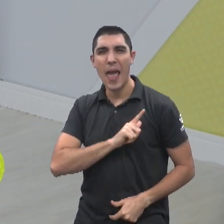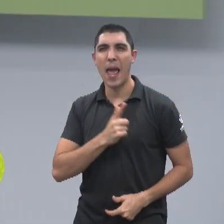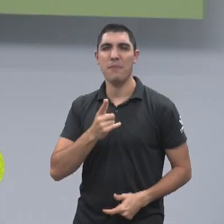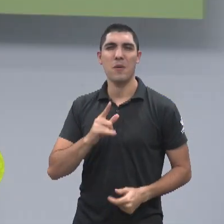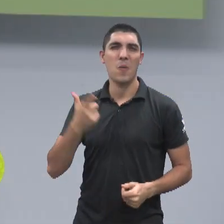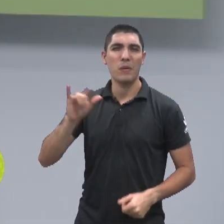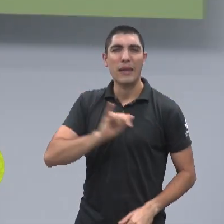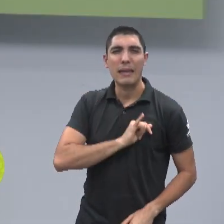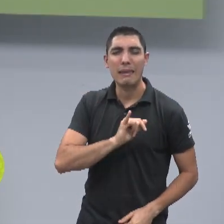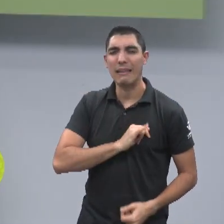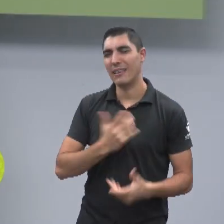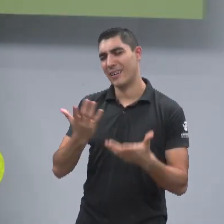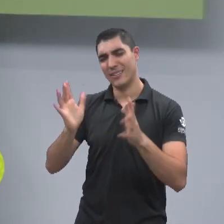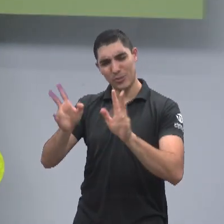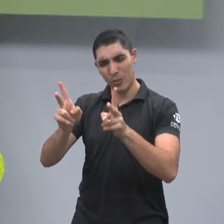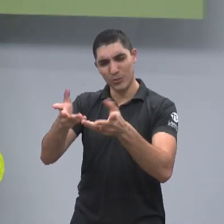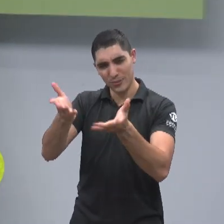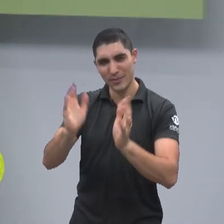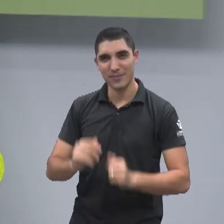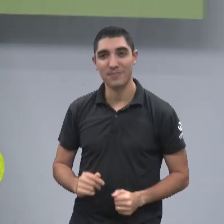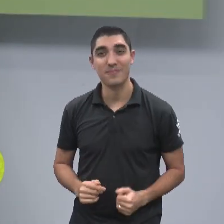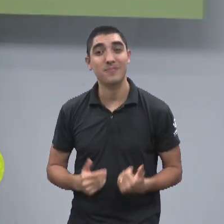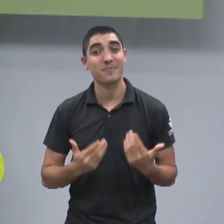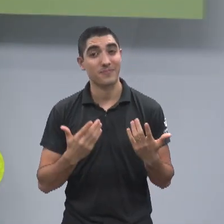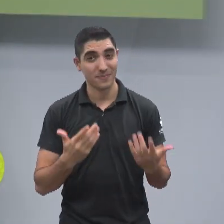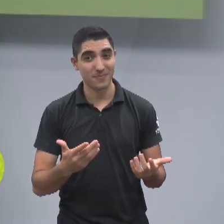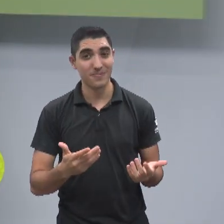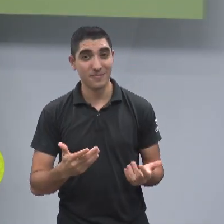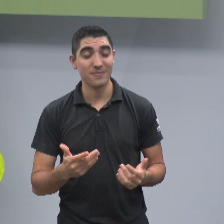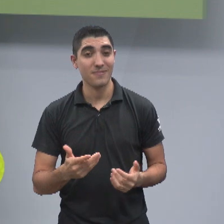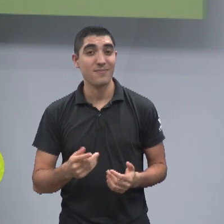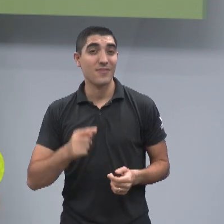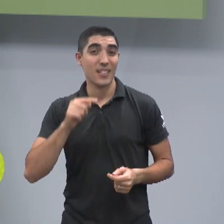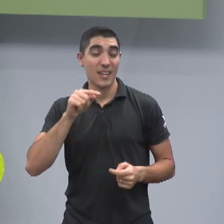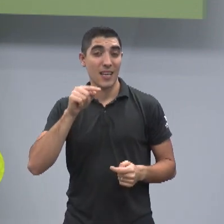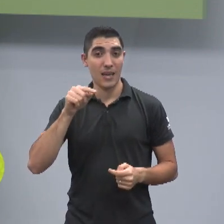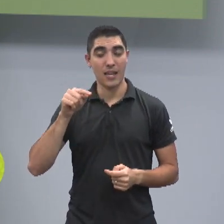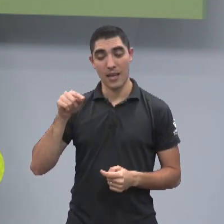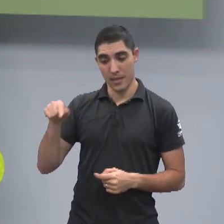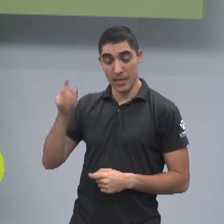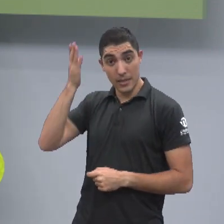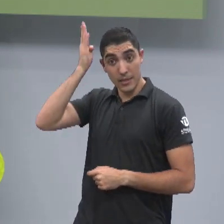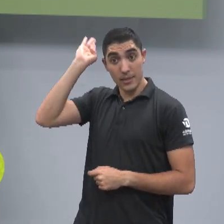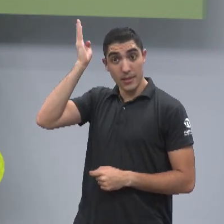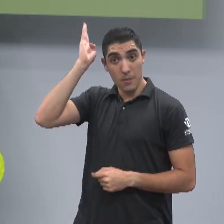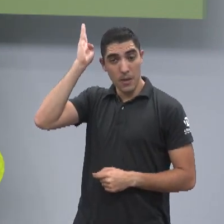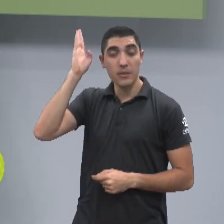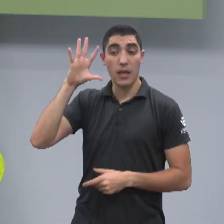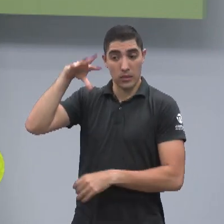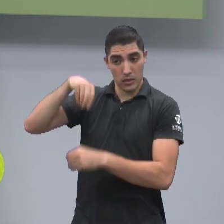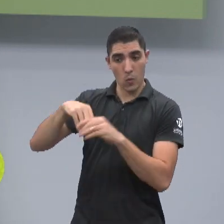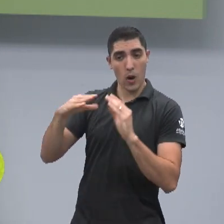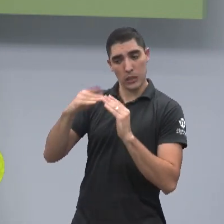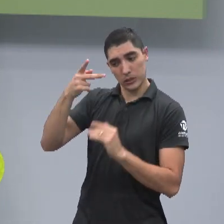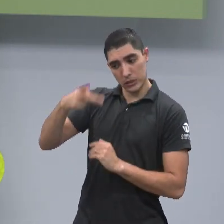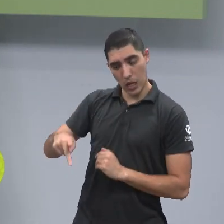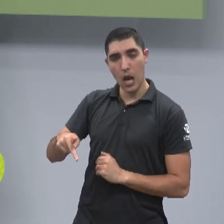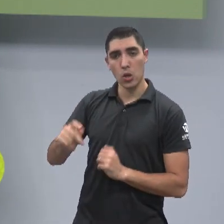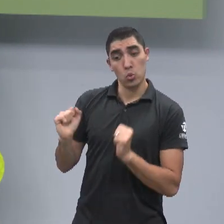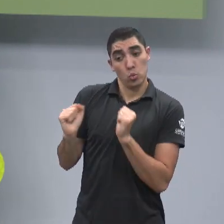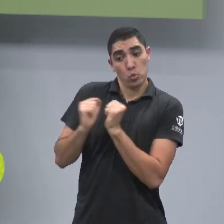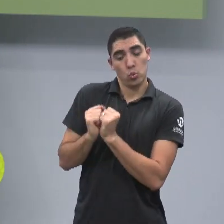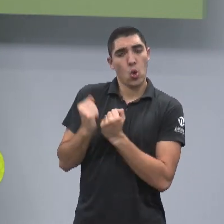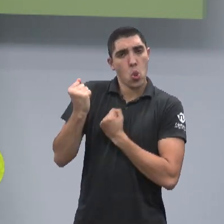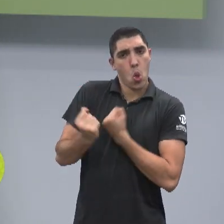vai. Segue. E aí, a vantagem do Taubaté, lógico, joga em casa a favor com o seu torcedor